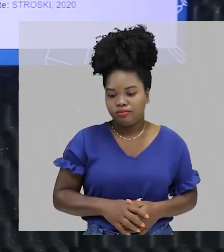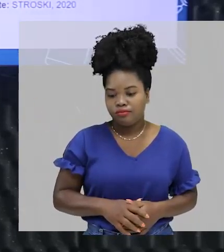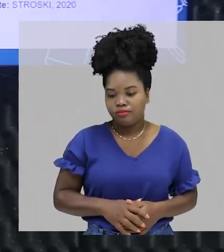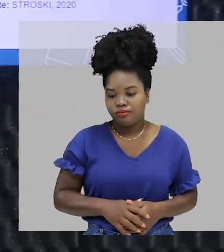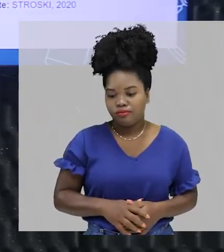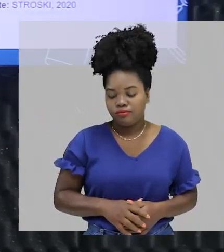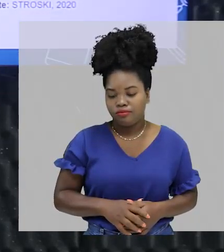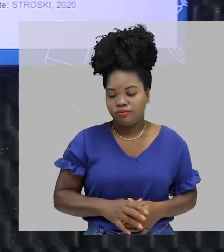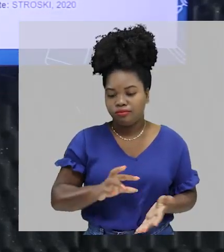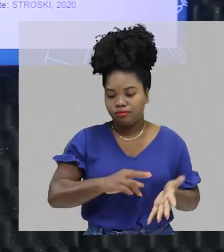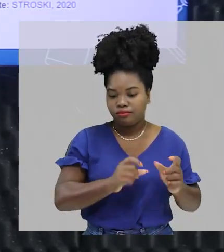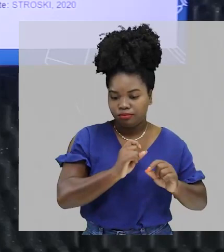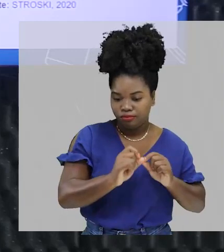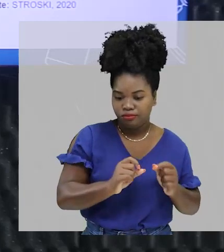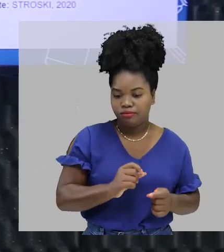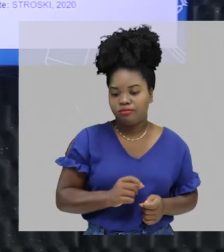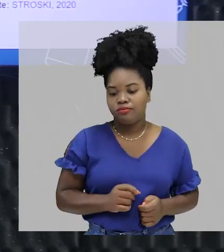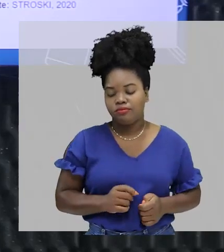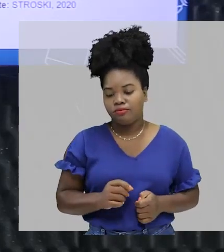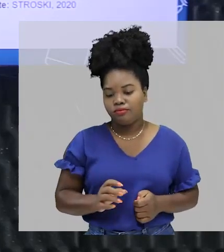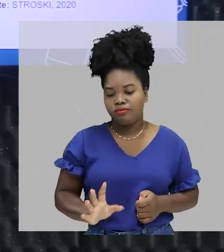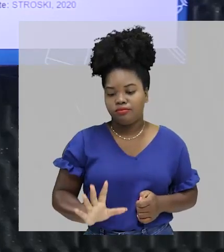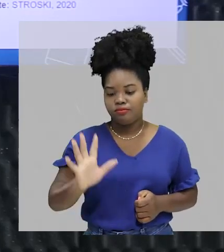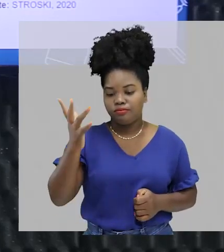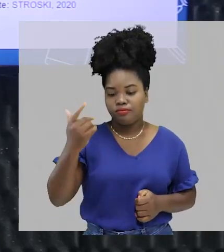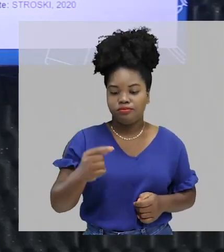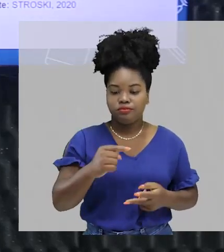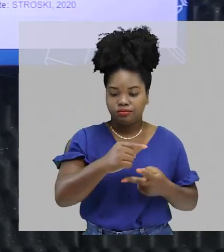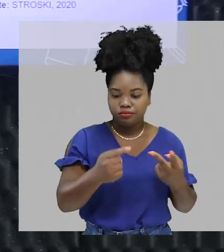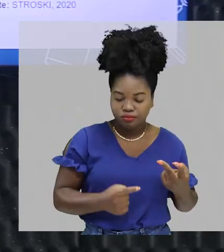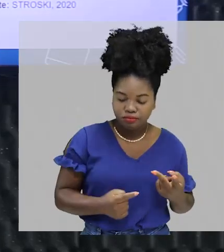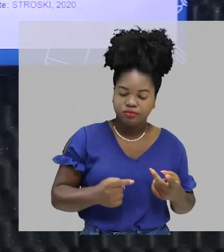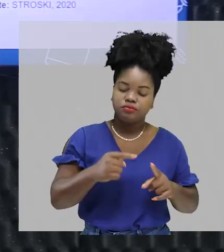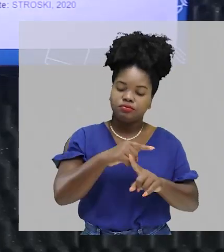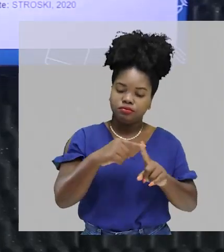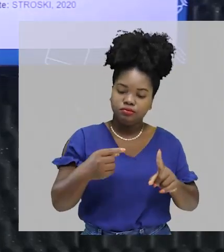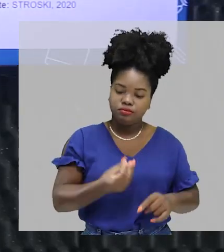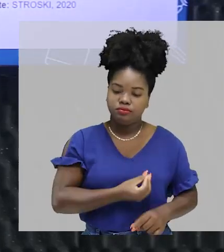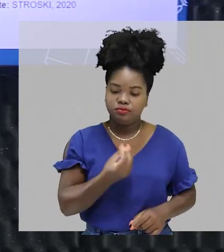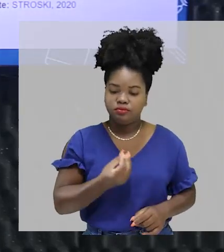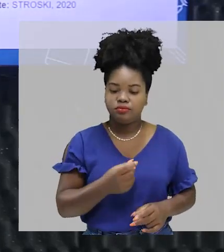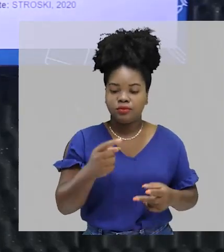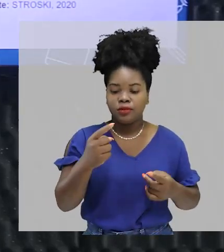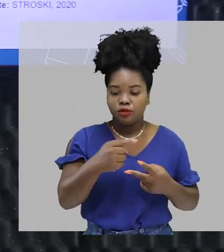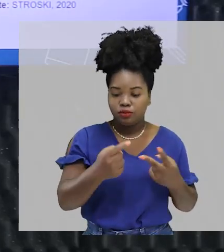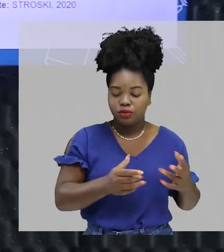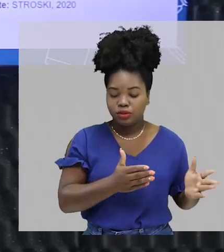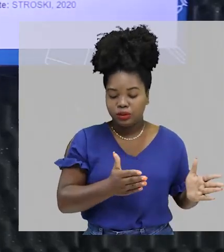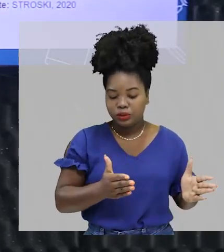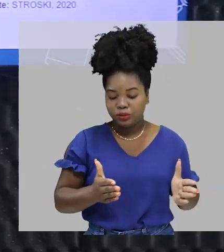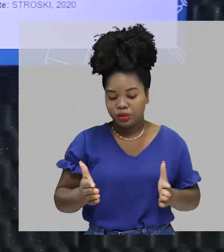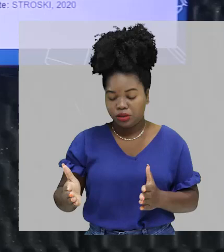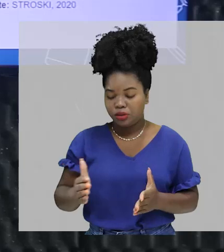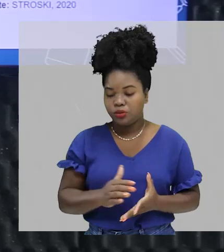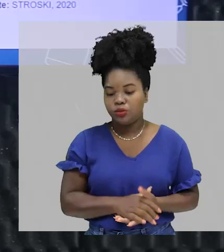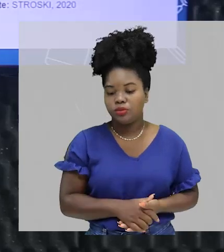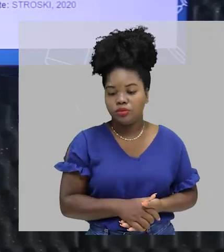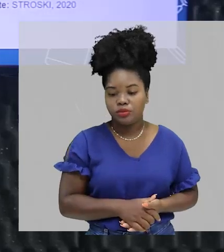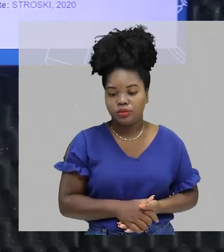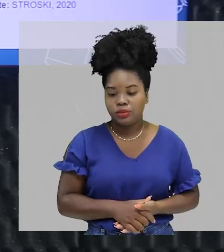25% quer dizer que aconteceram duas meias-vidas, ou dois períodos de